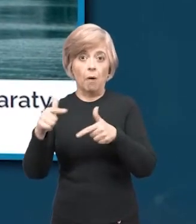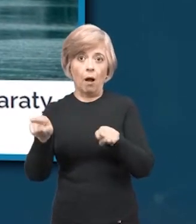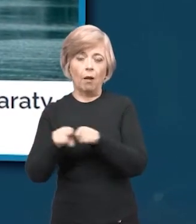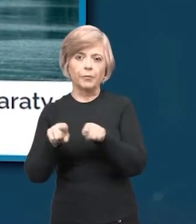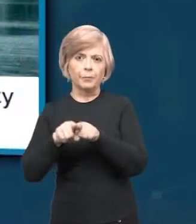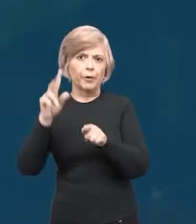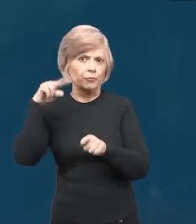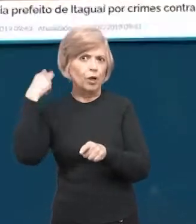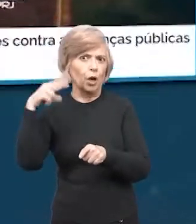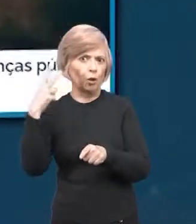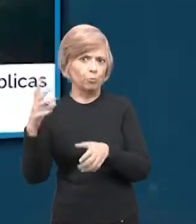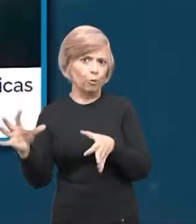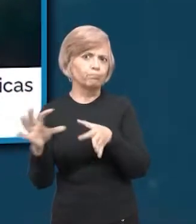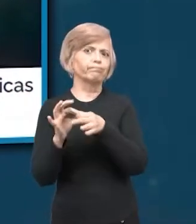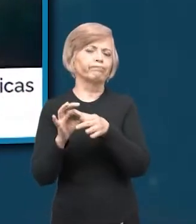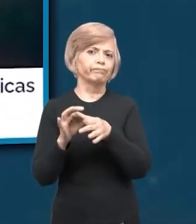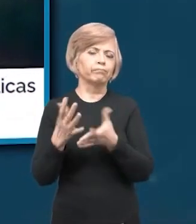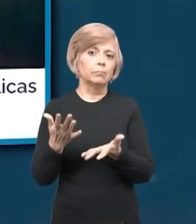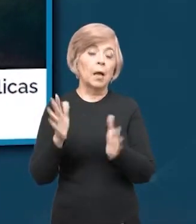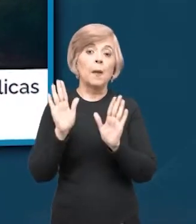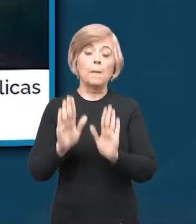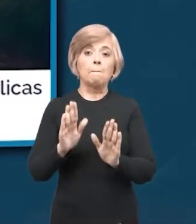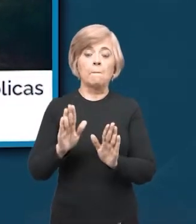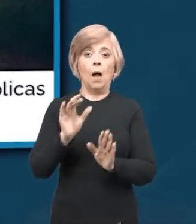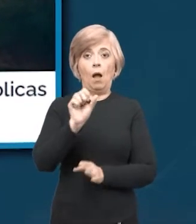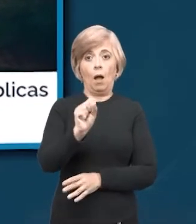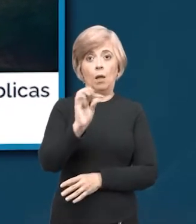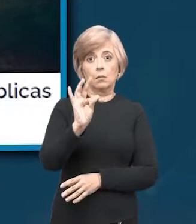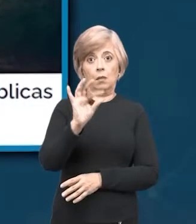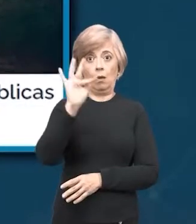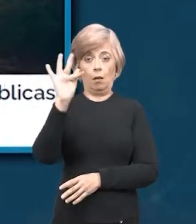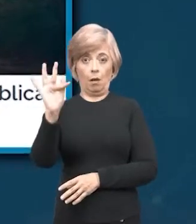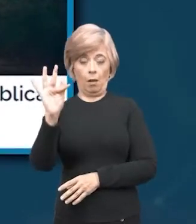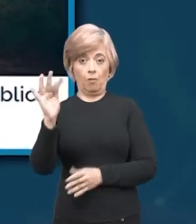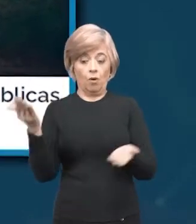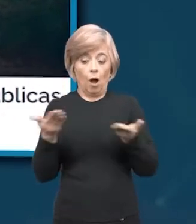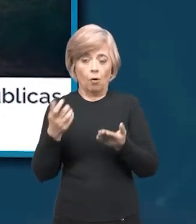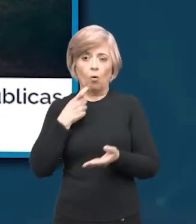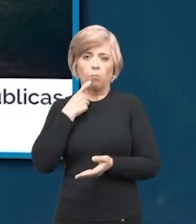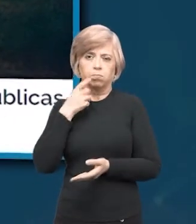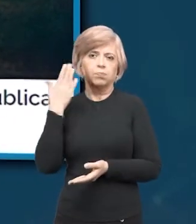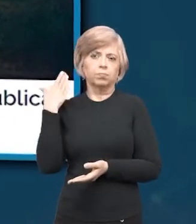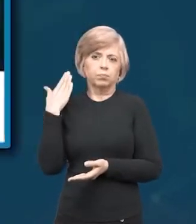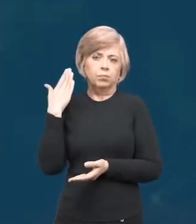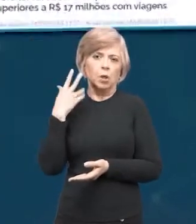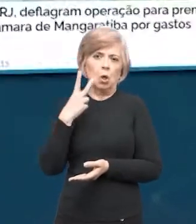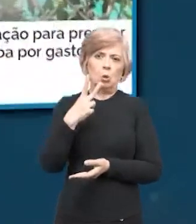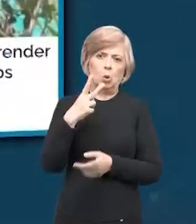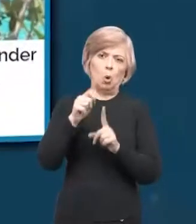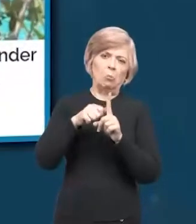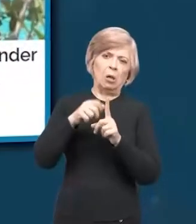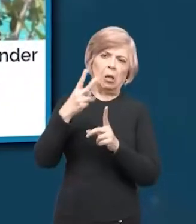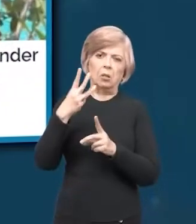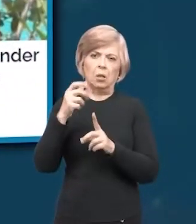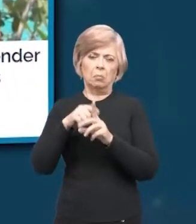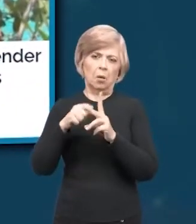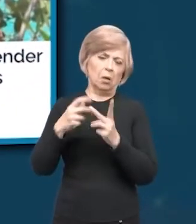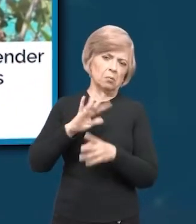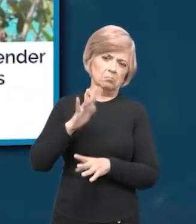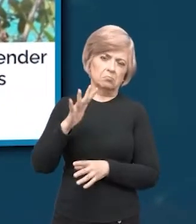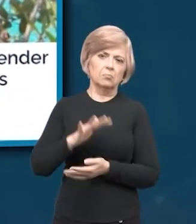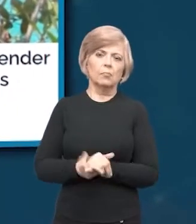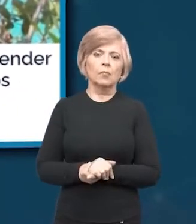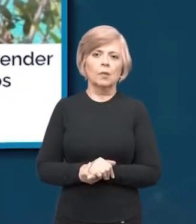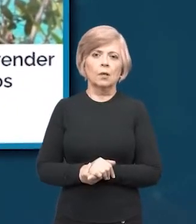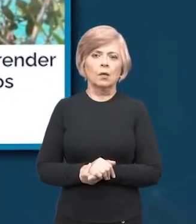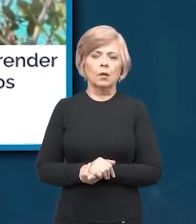envolvendo vereadores, mas o Supremo Tribunal Federal, recentemente, há 2 ou 3 meses atrás,